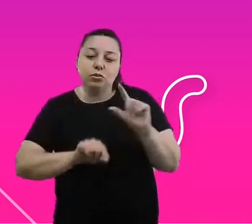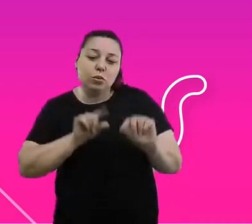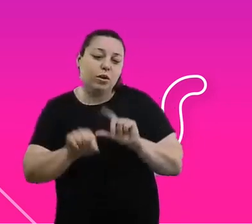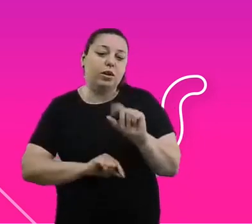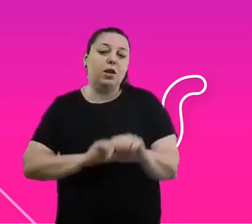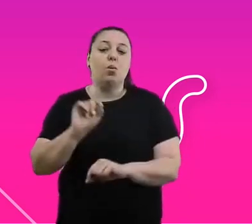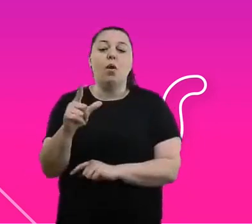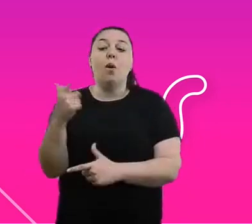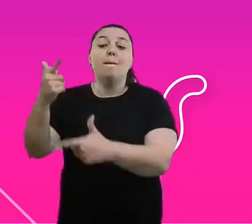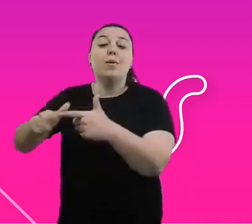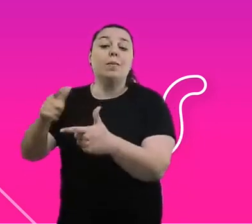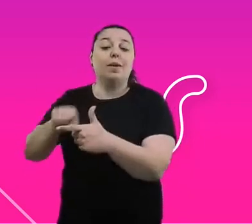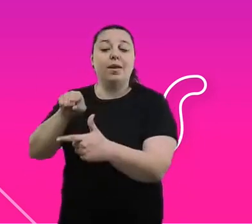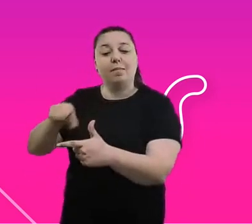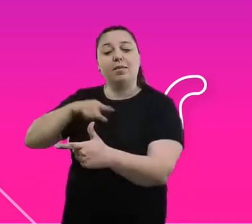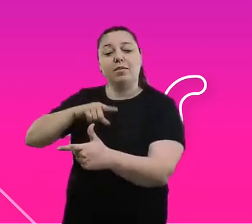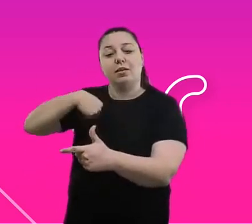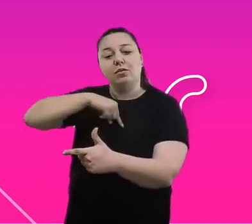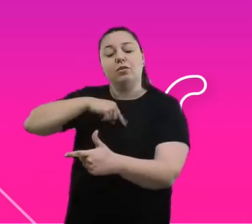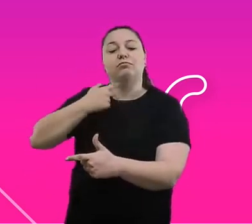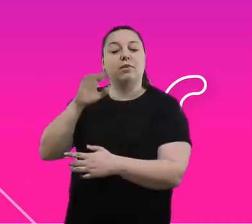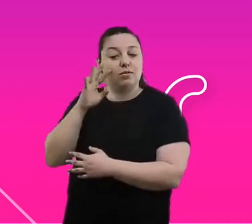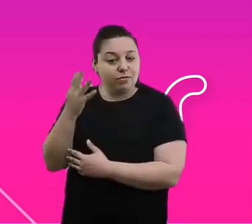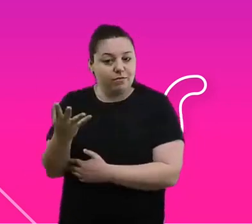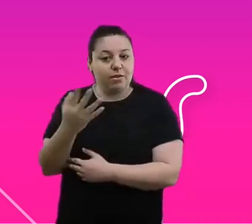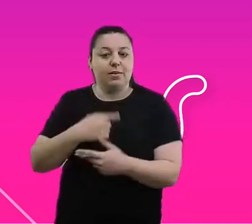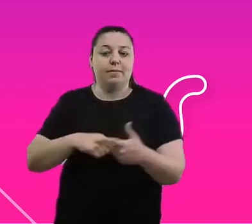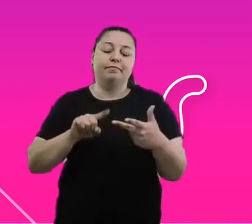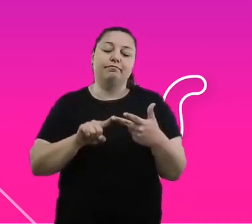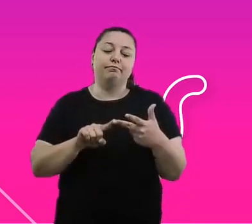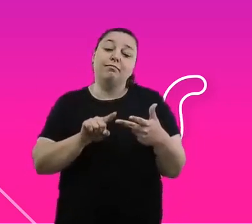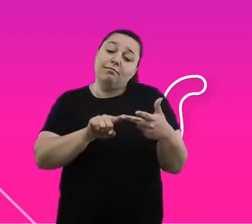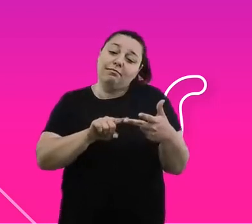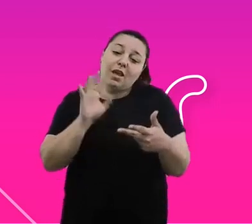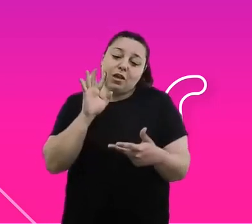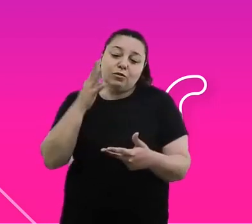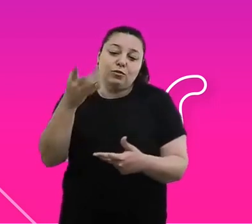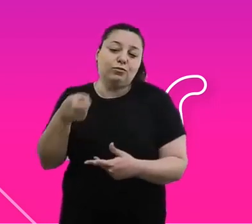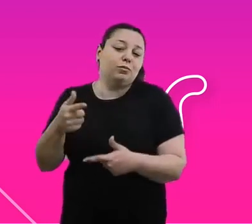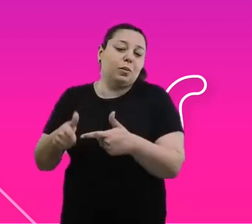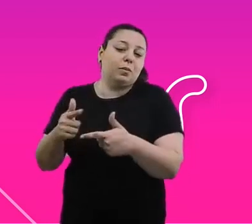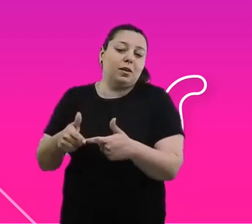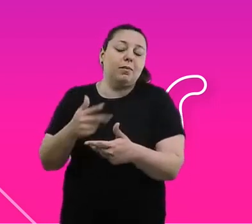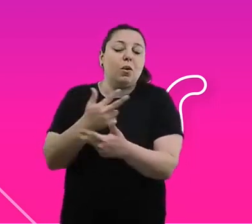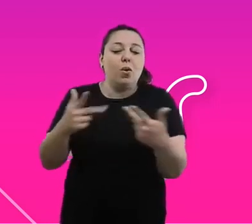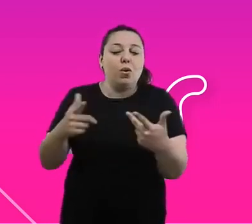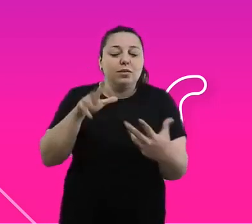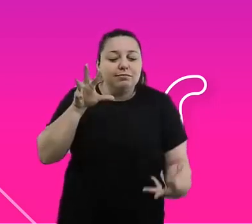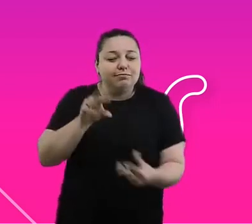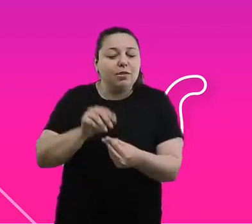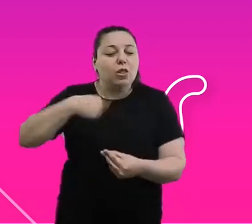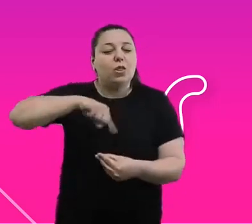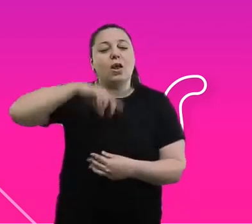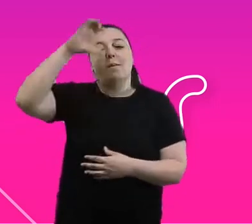querer resolver, e a solução, as conclusões finais do que a gente aprendeu com essa experiência.